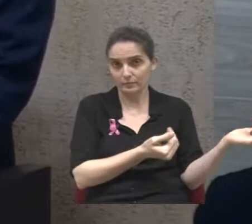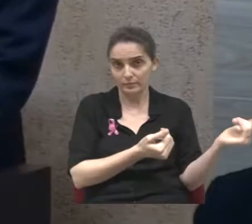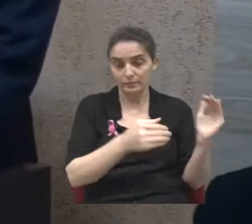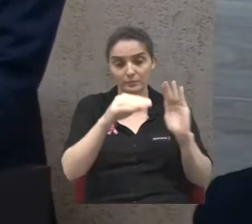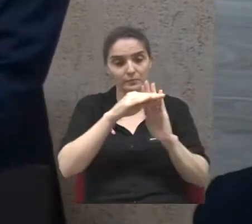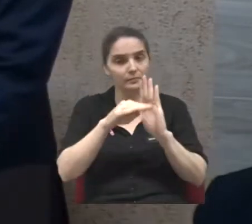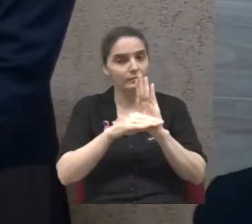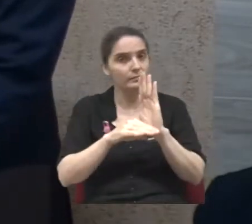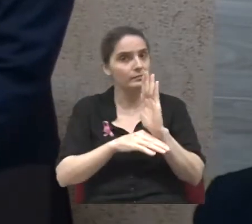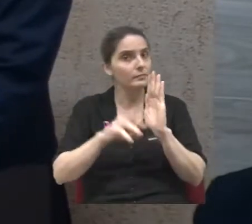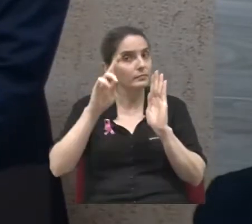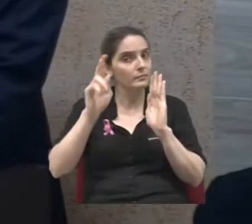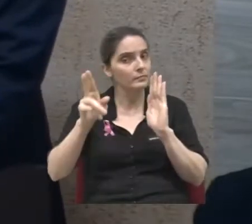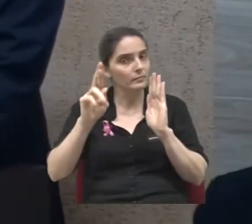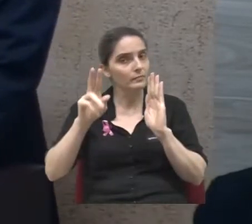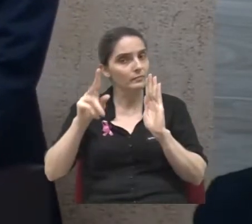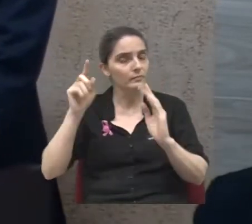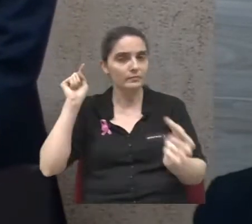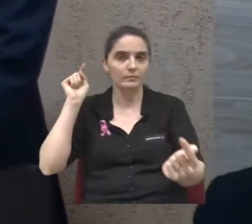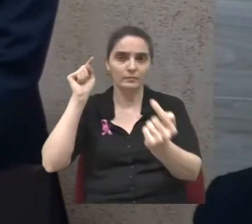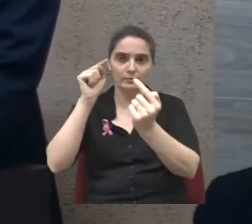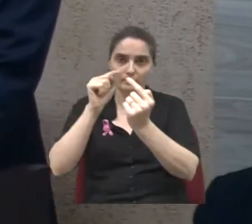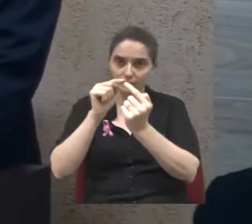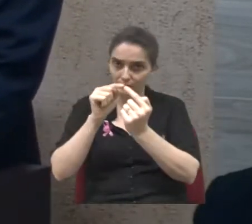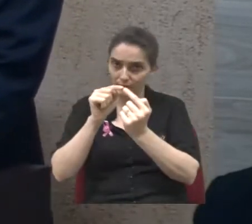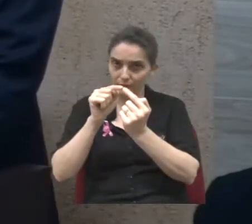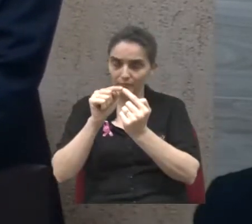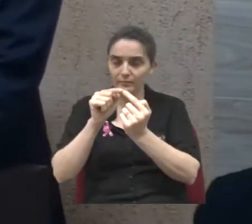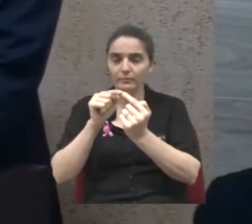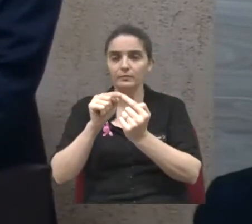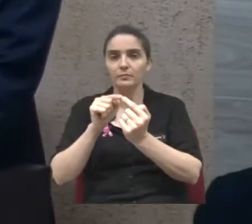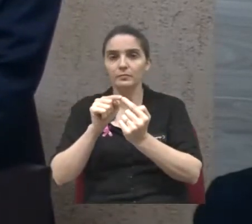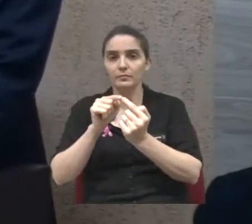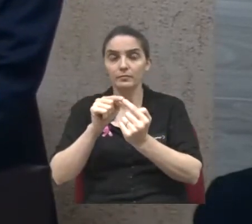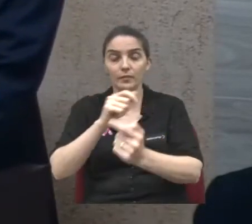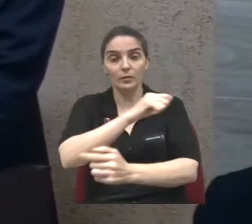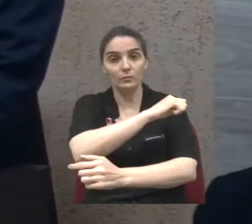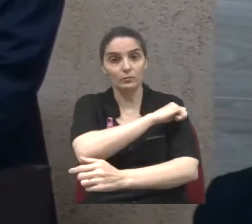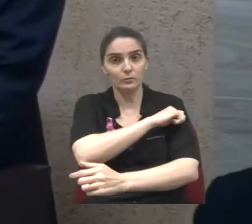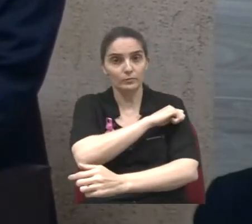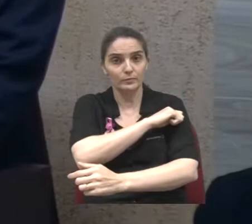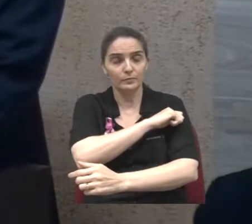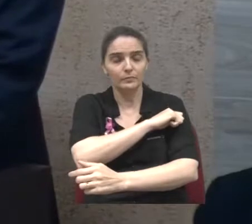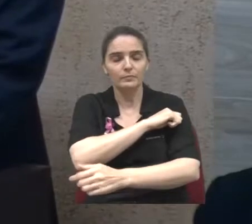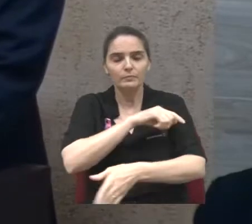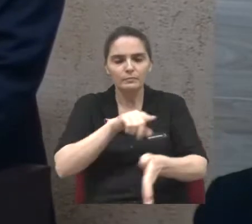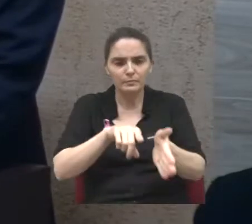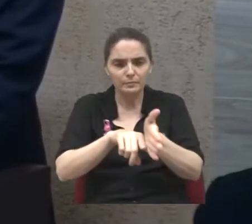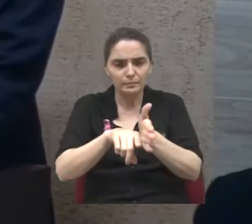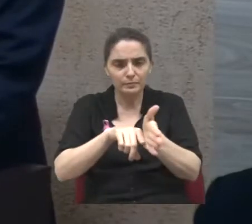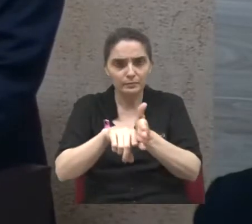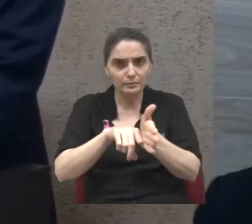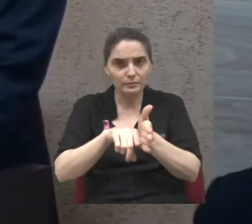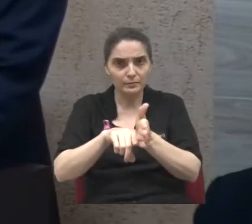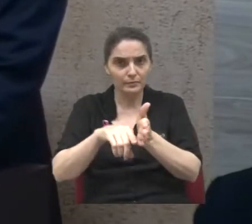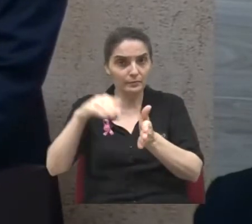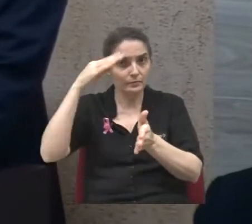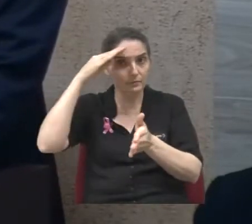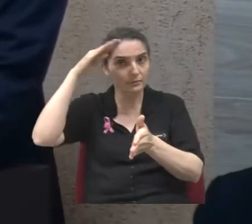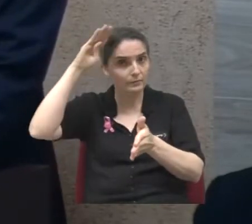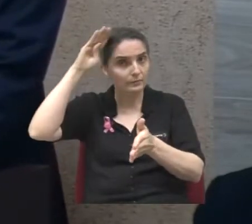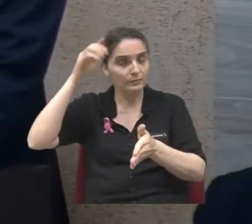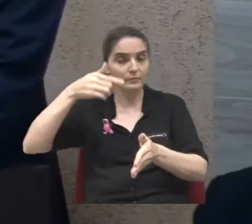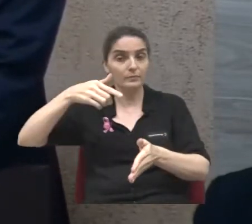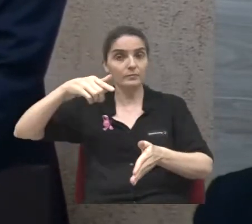tem como objetivo central aproximar os alunos da realidade de pesquisas acadêmicas antes mesmo de